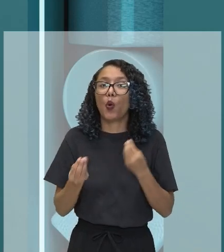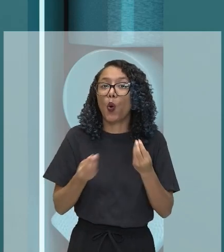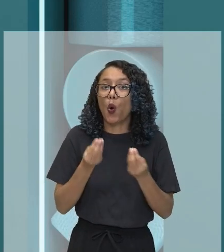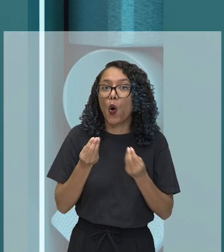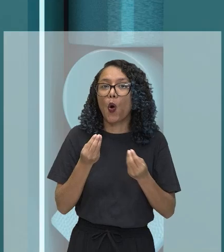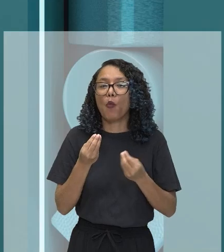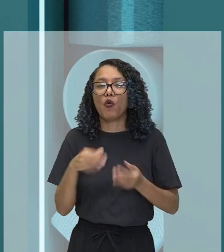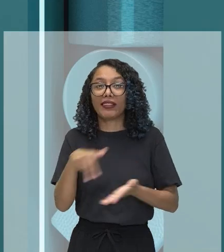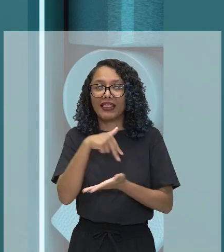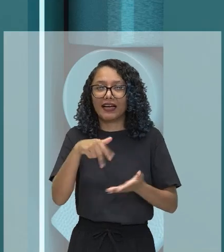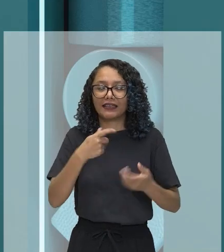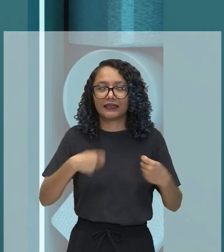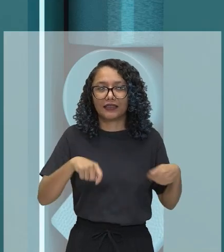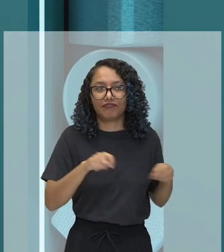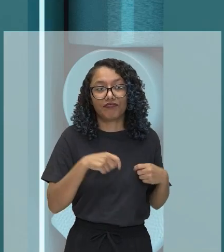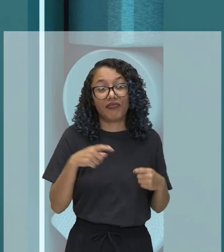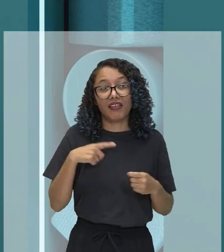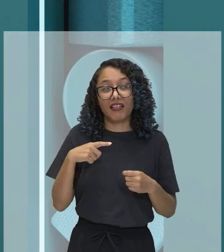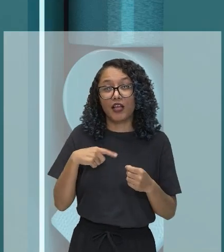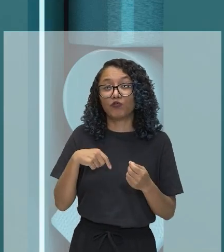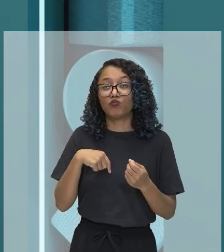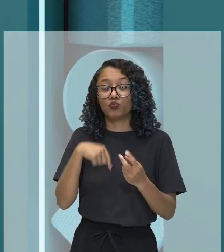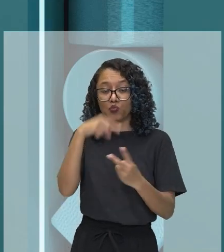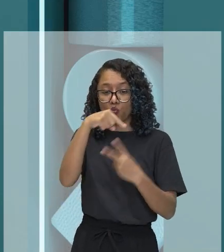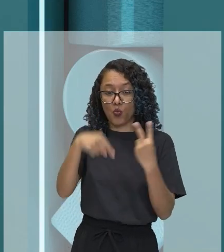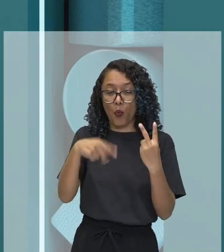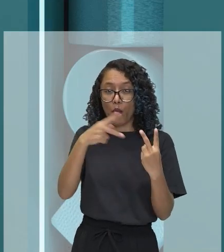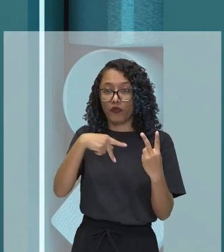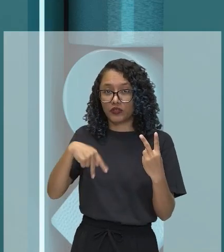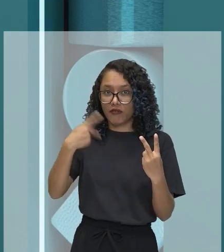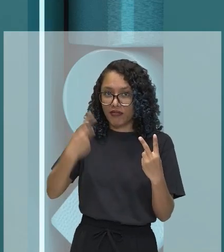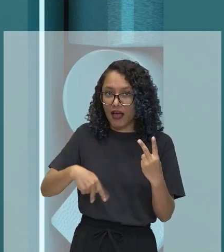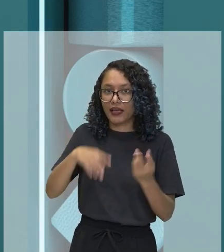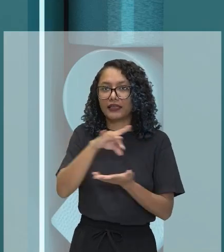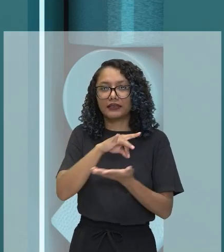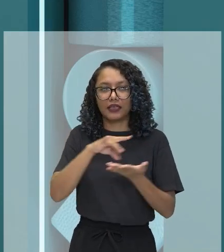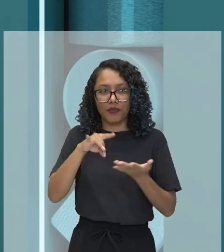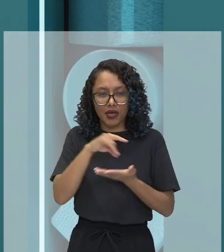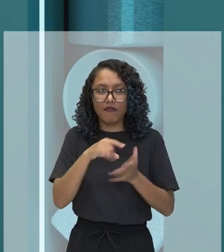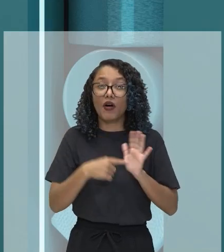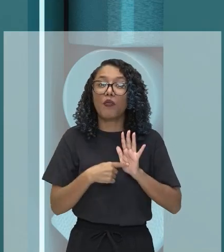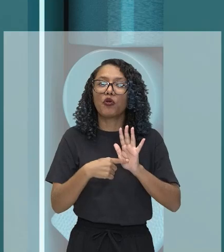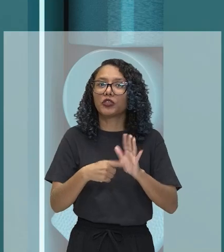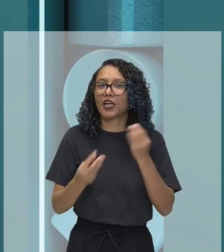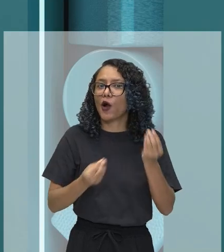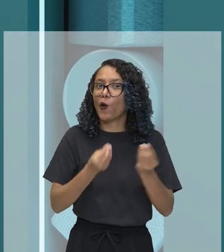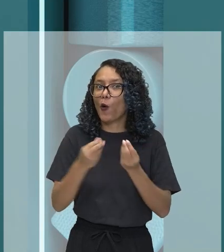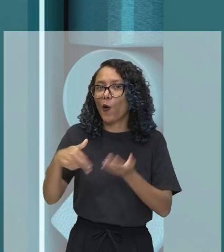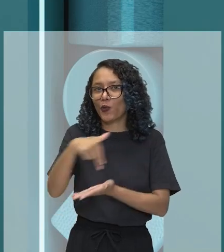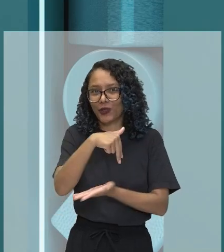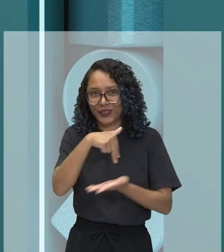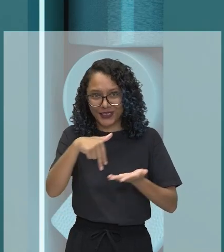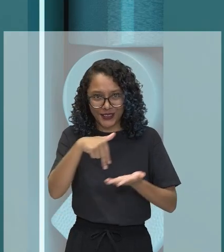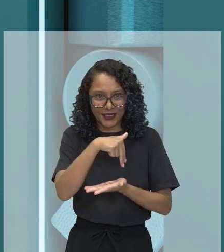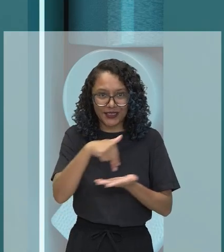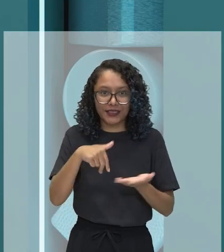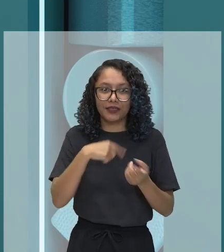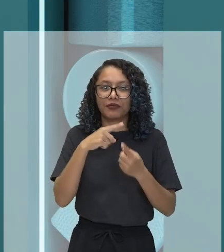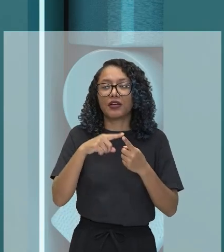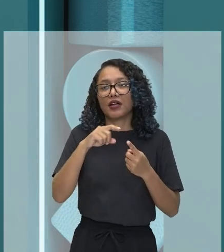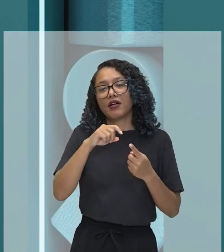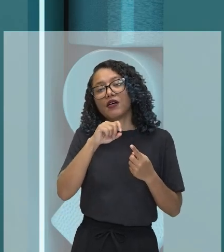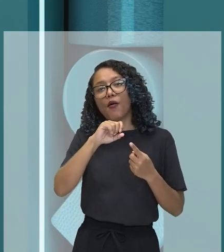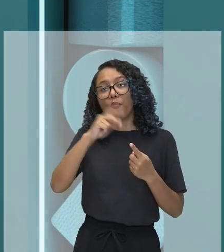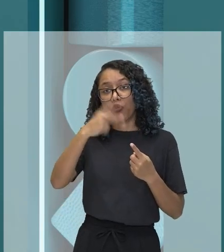de dois professores aqui do Centro de Mídias que vão dançar um pouco para vocês. A professora Jucimara, de